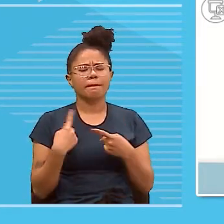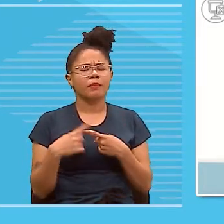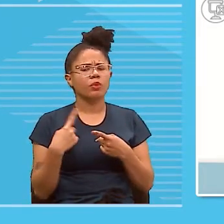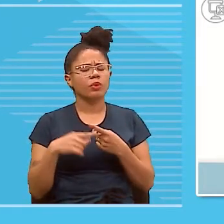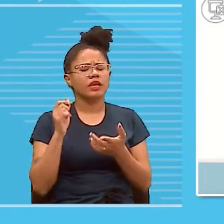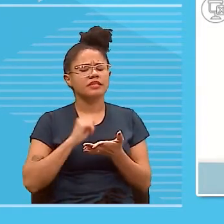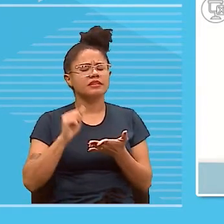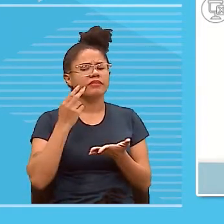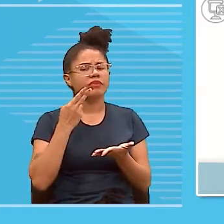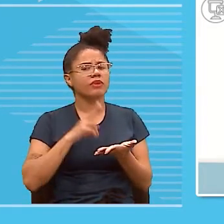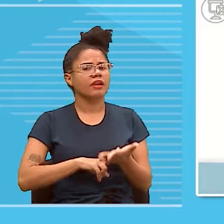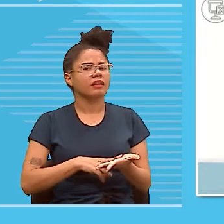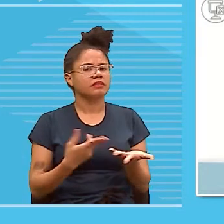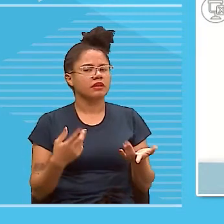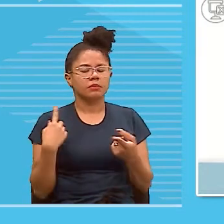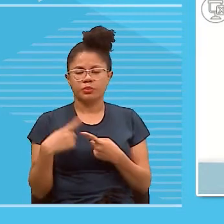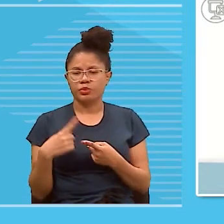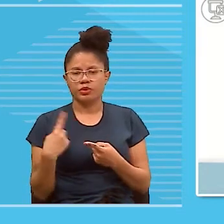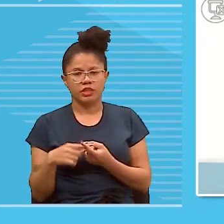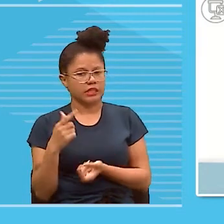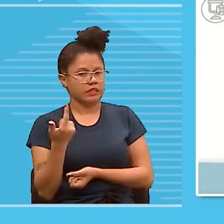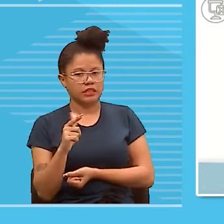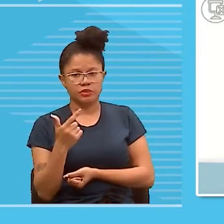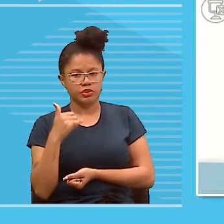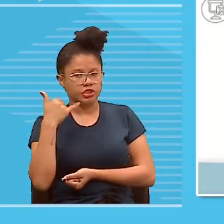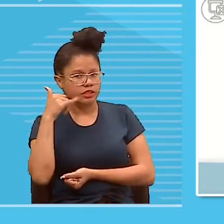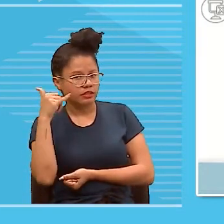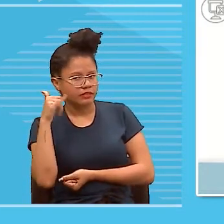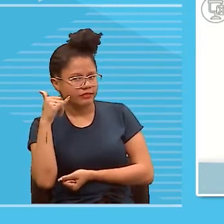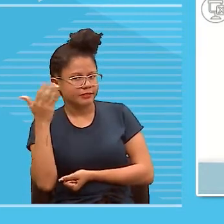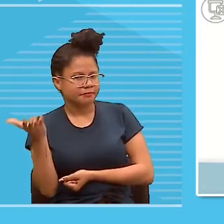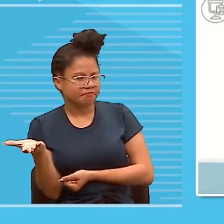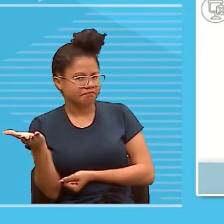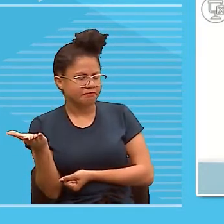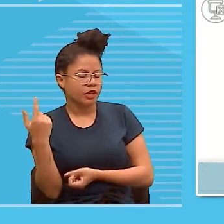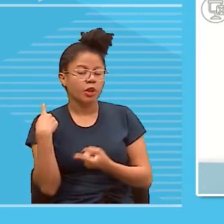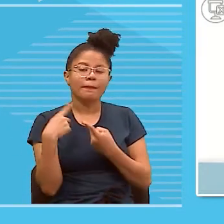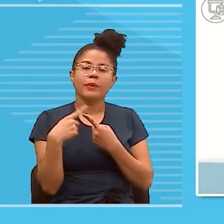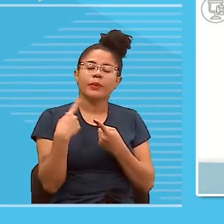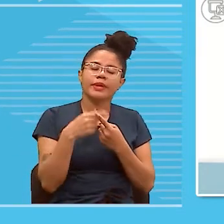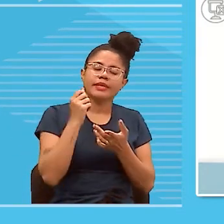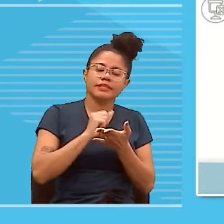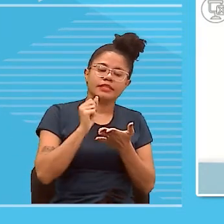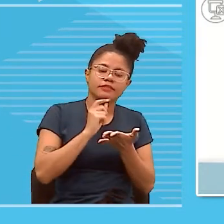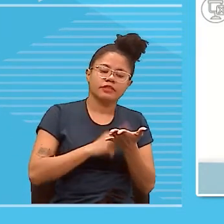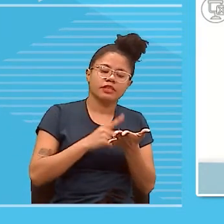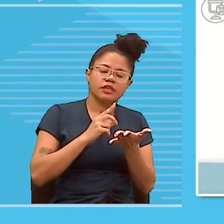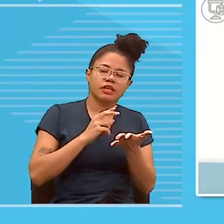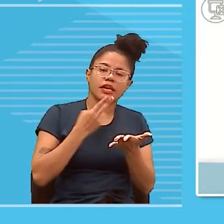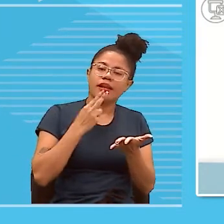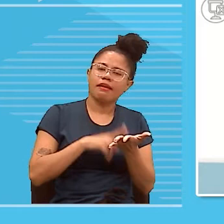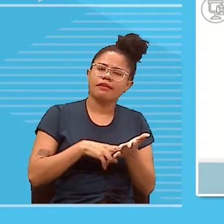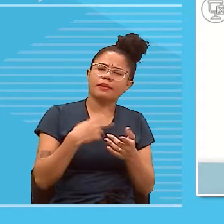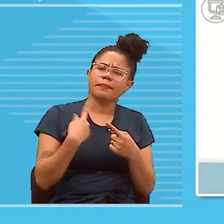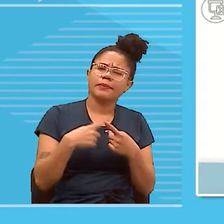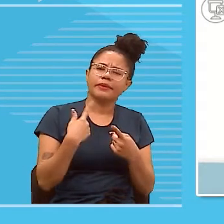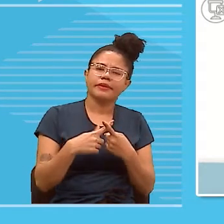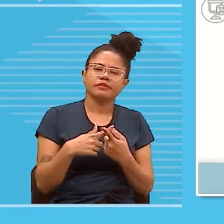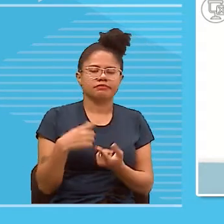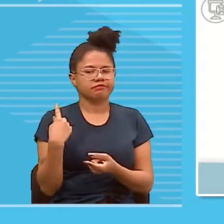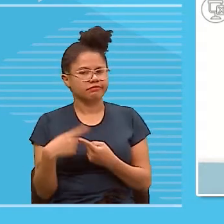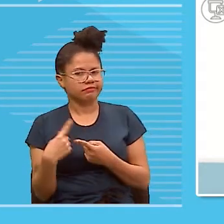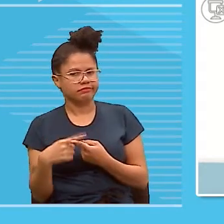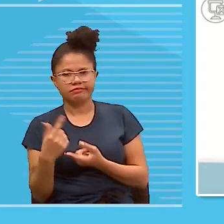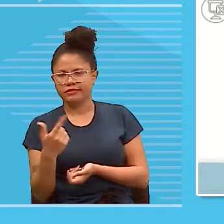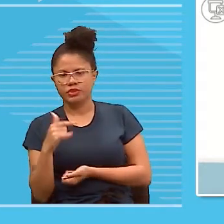escreveram cartas porque não havia telefone por que que escreveu carta porque não havia telefone Eita para